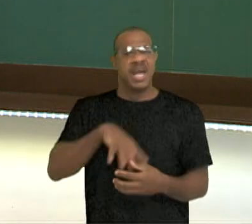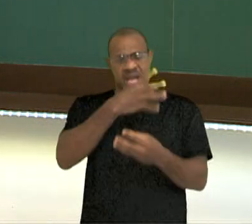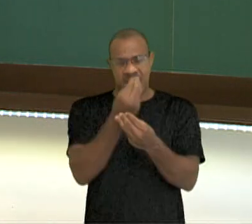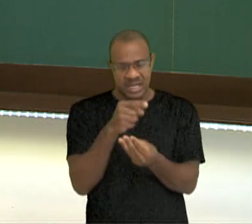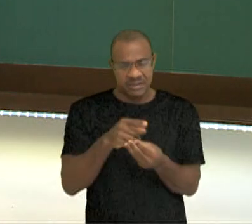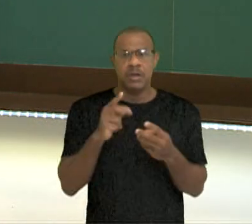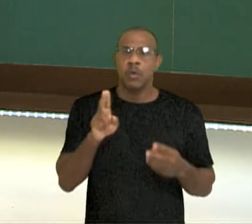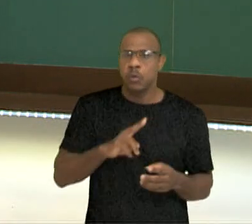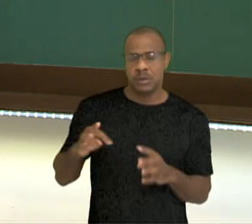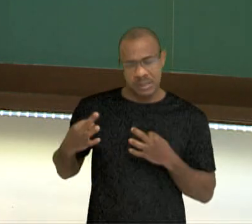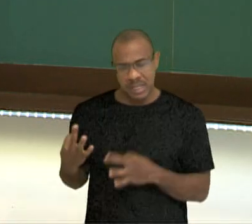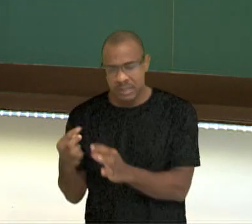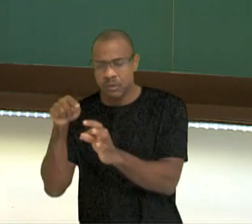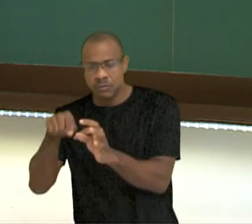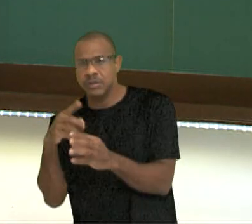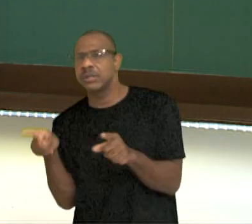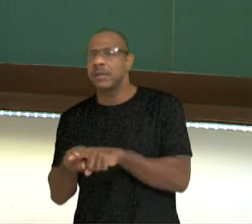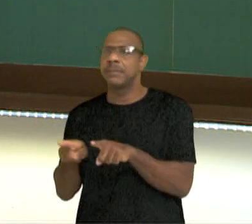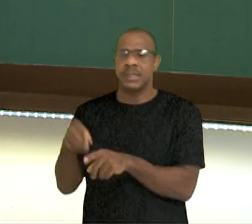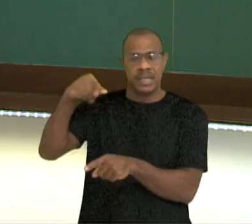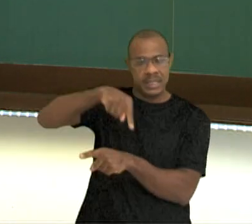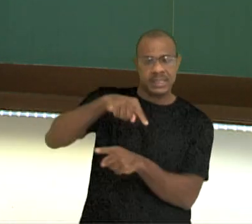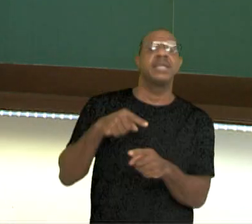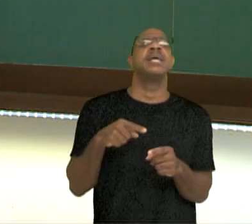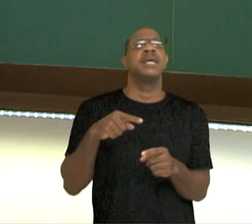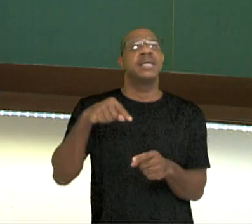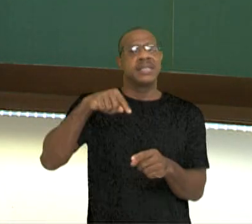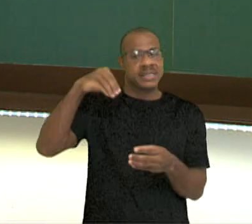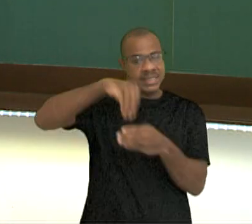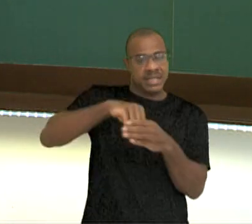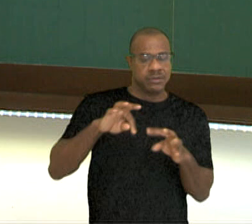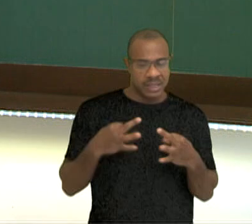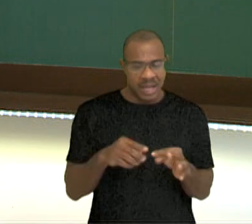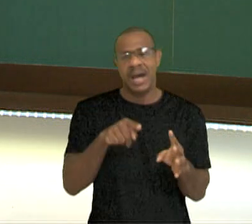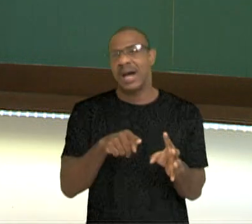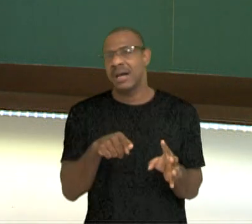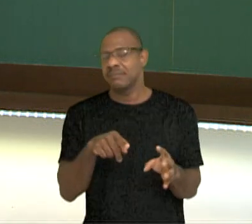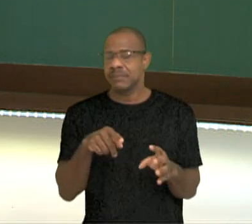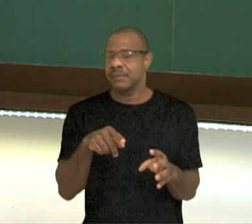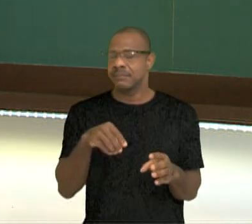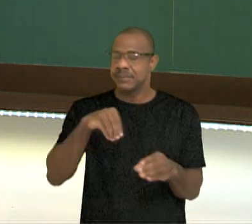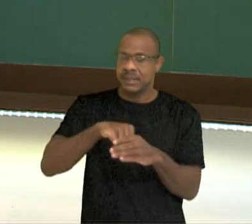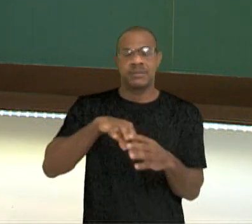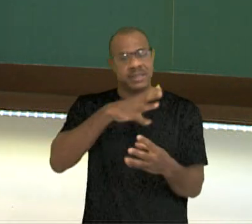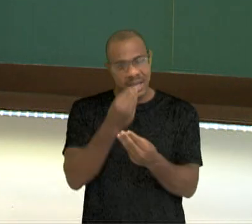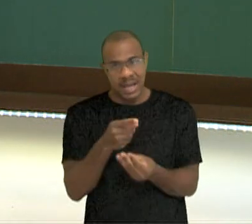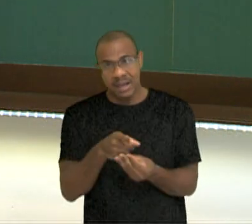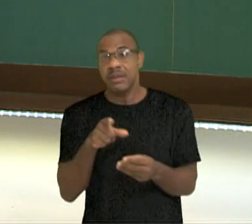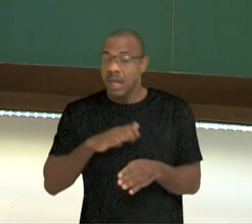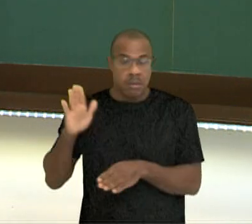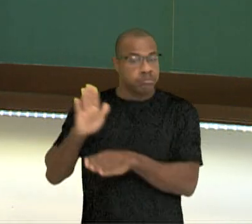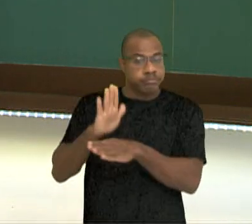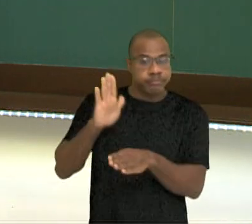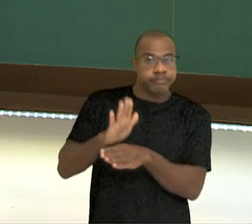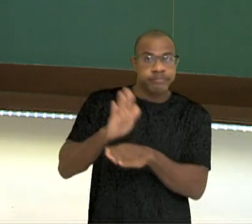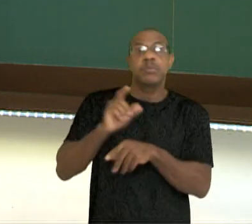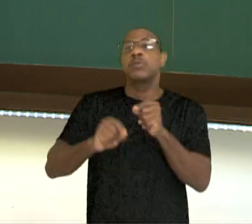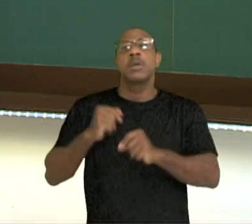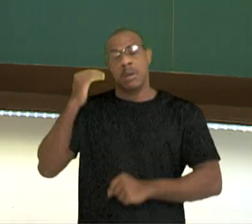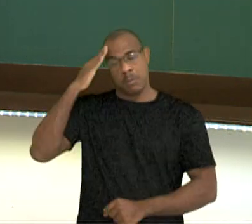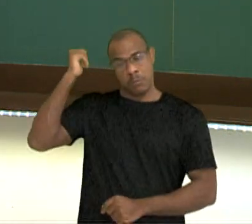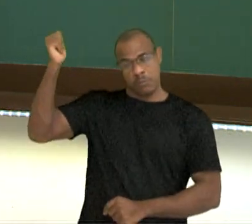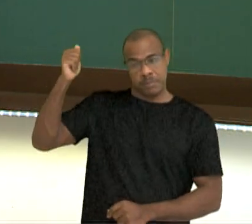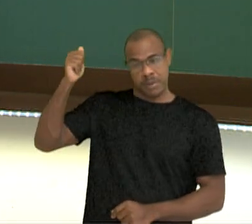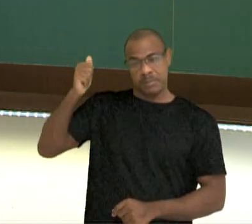uso da tecnologia na arte, pessoal, também ela tem a intenção, geralmente, de ser um suporte para o artista para